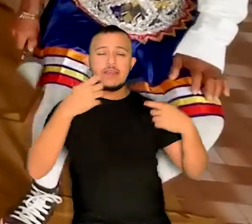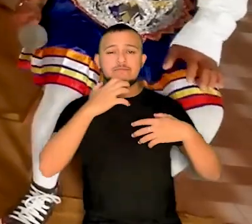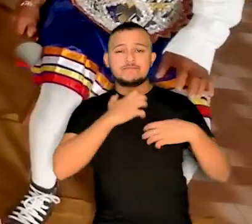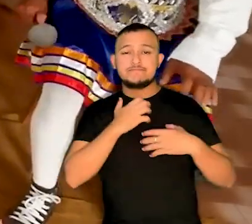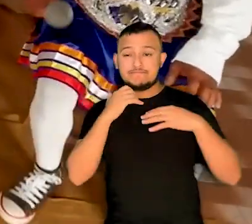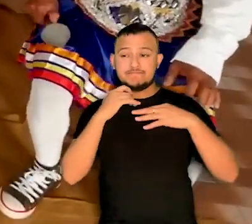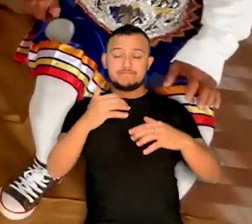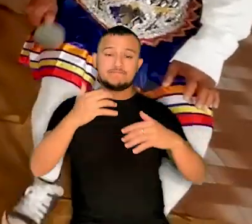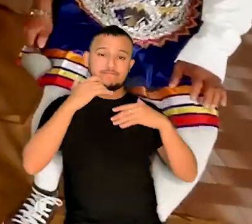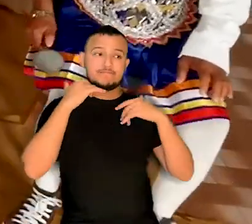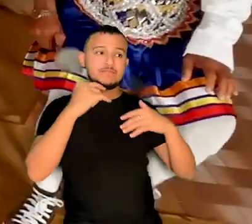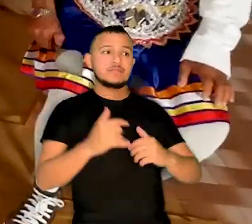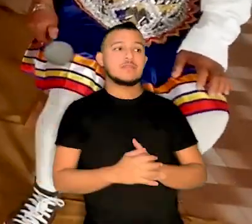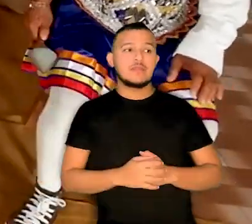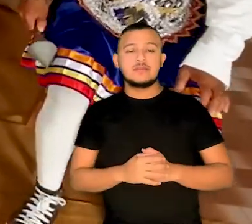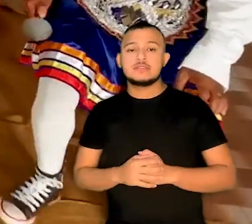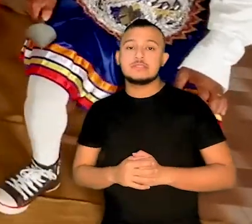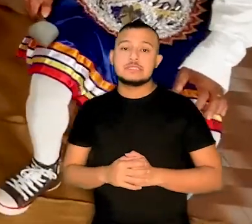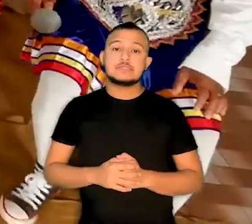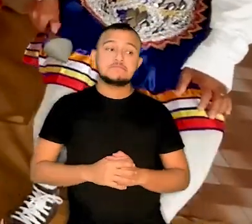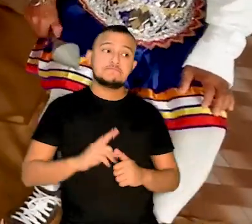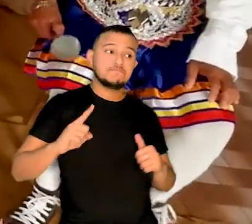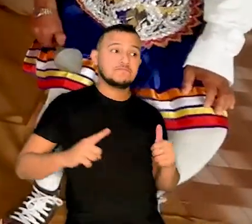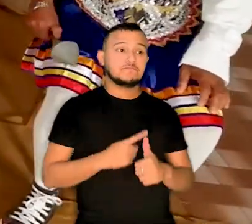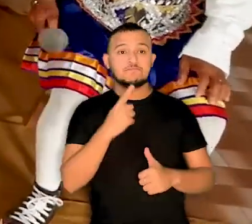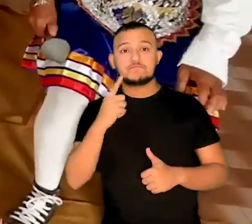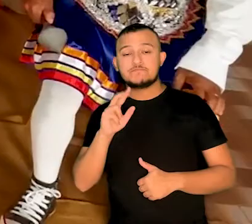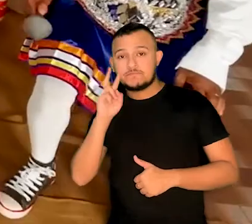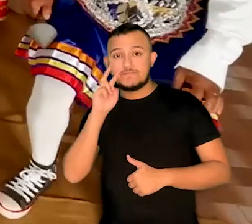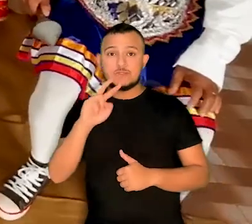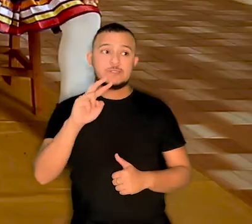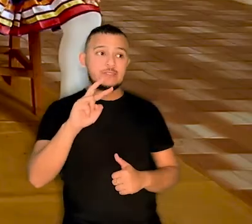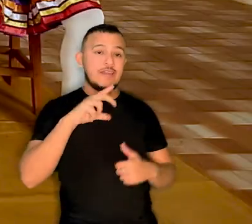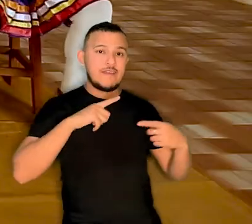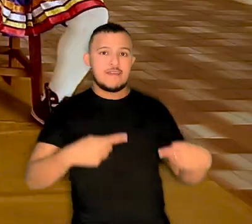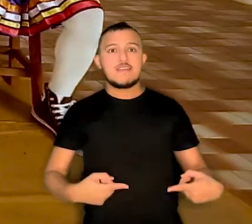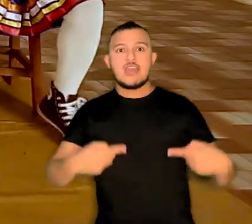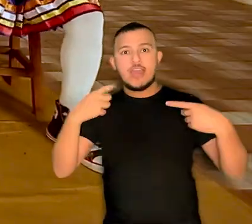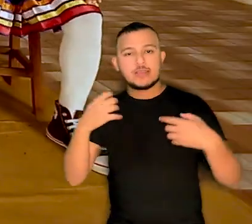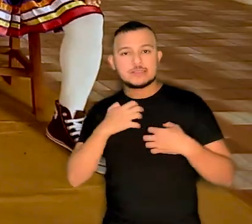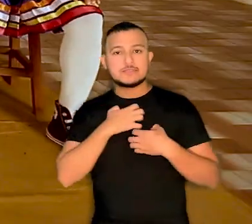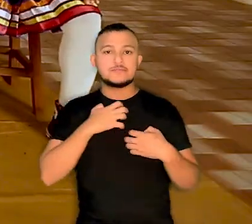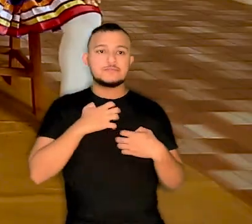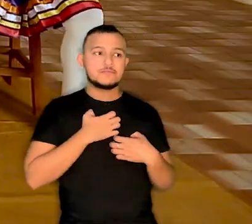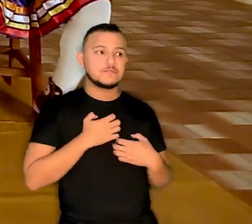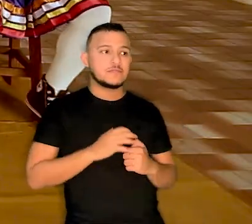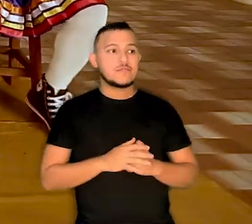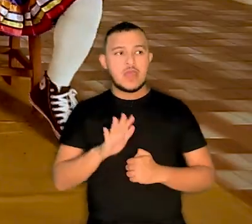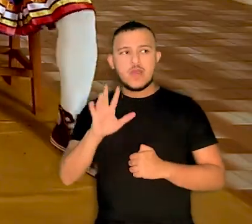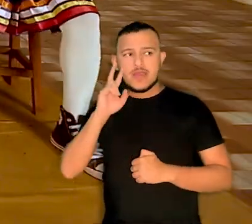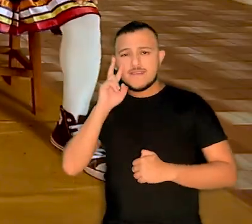roupa, caça, bomba boa. Primeiramente ouviu o sinal da guerra. Mas quando eu pego